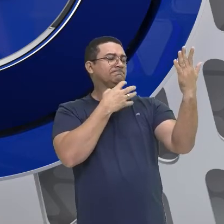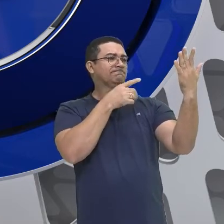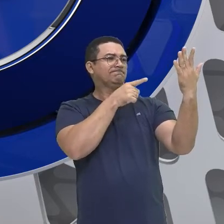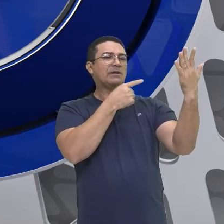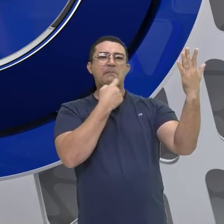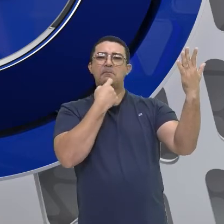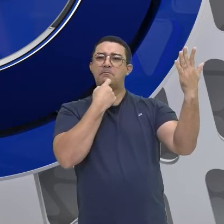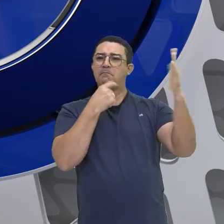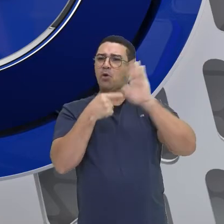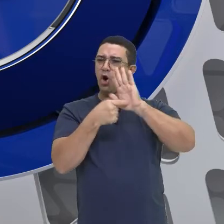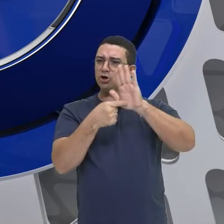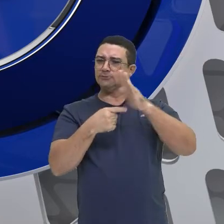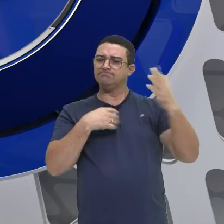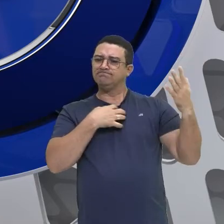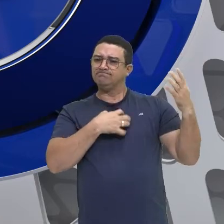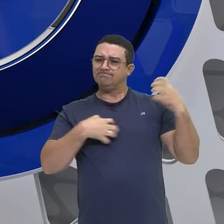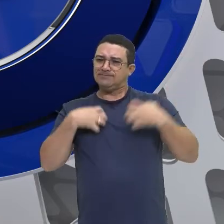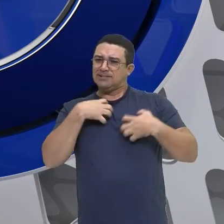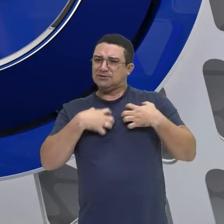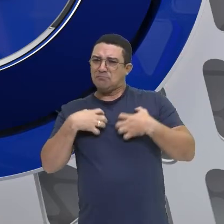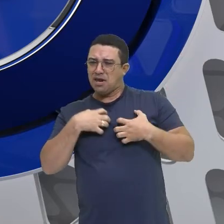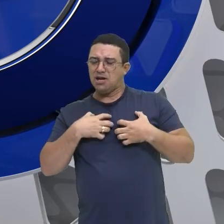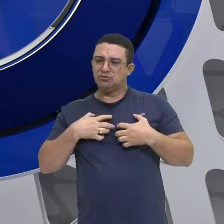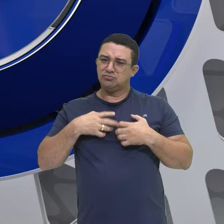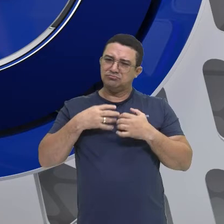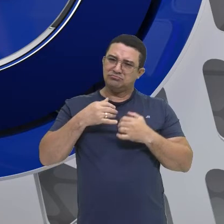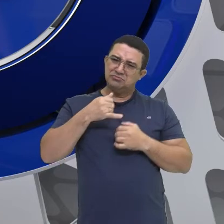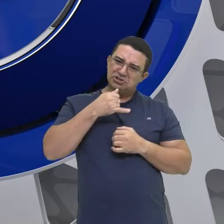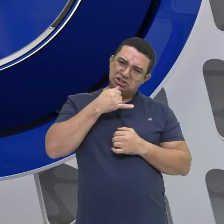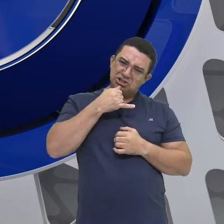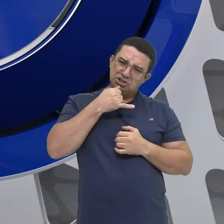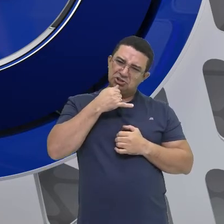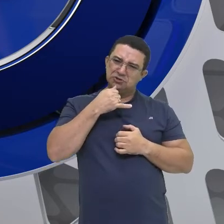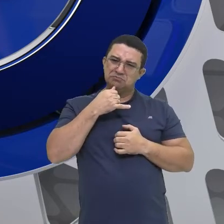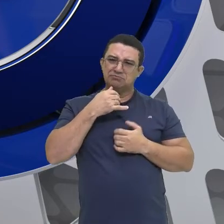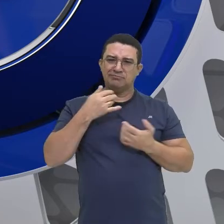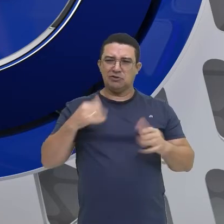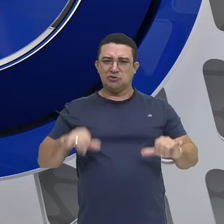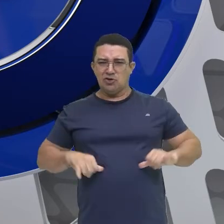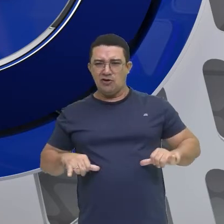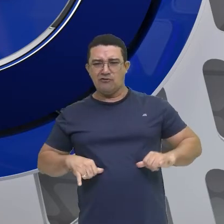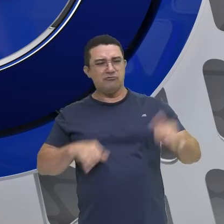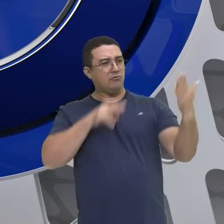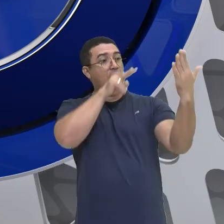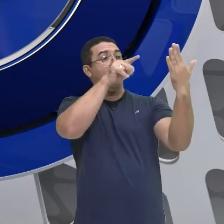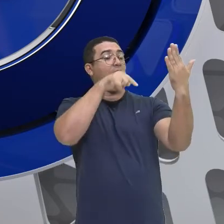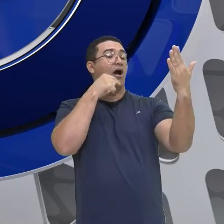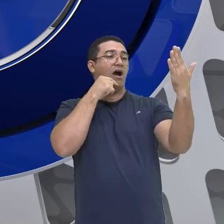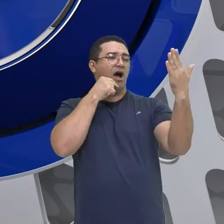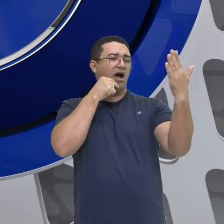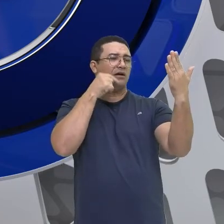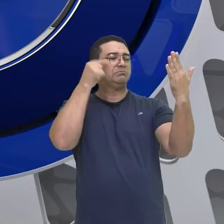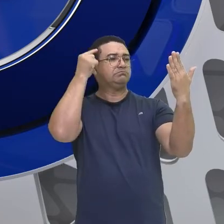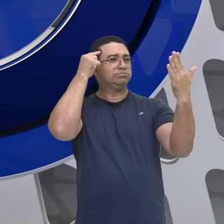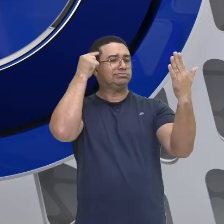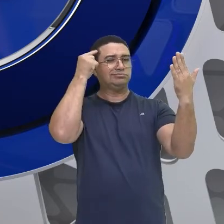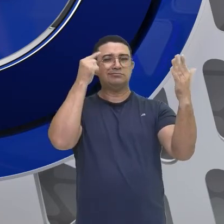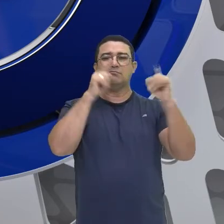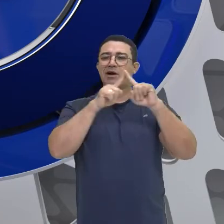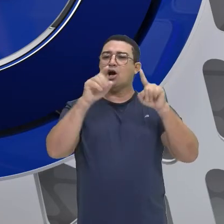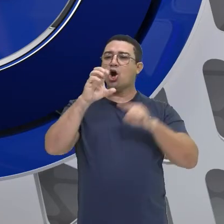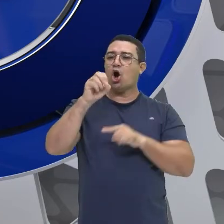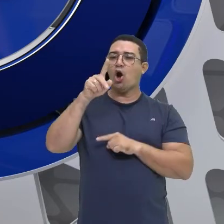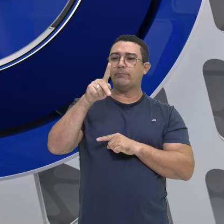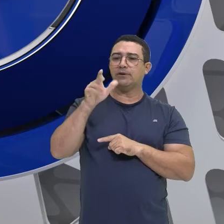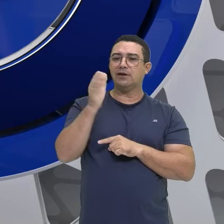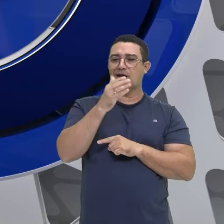a op-art não. Ela é mais uma percepção científica, né? É um efeito que causa nos